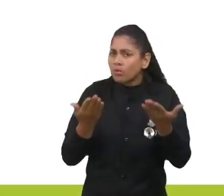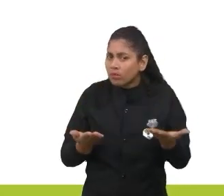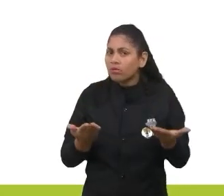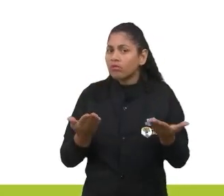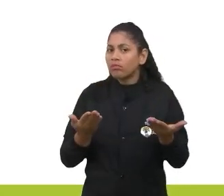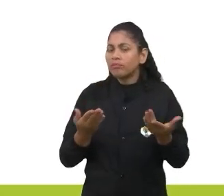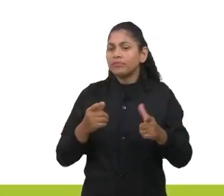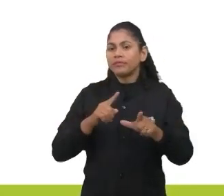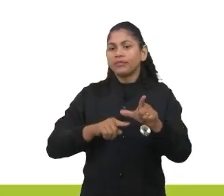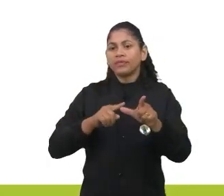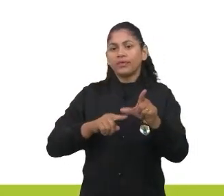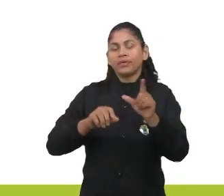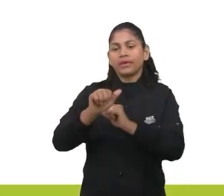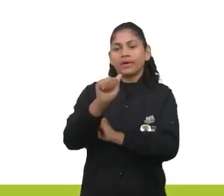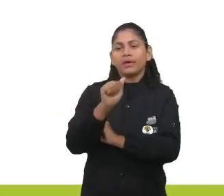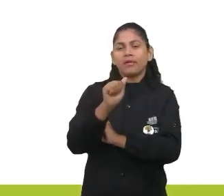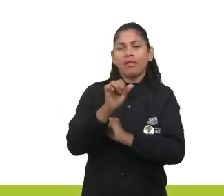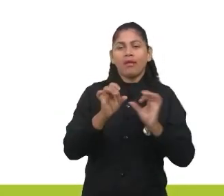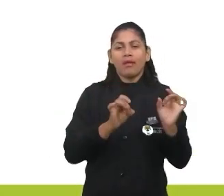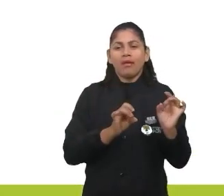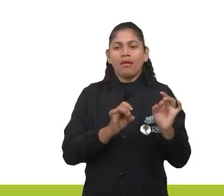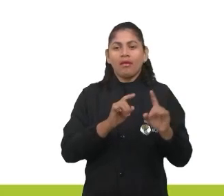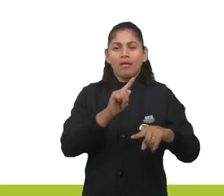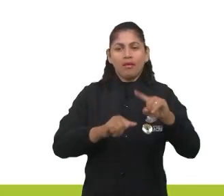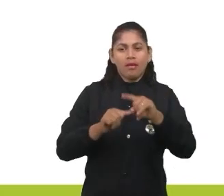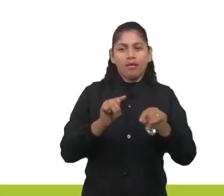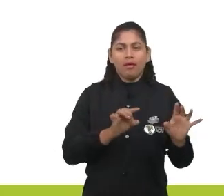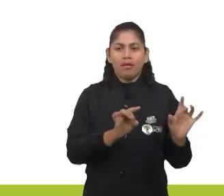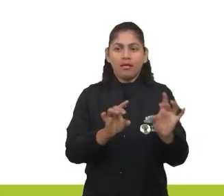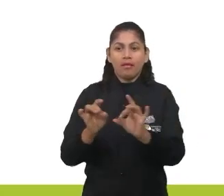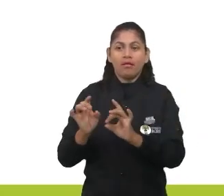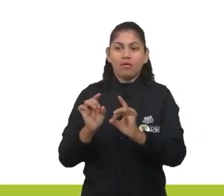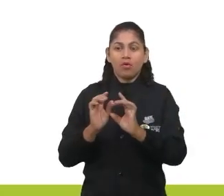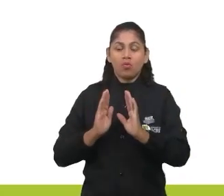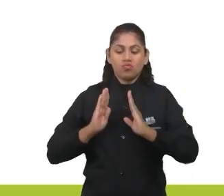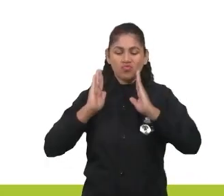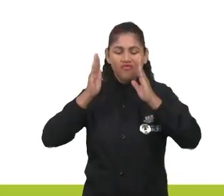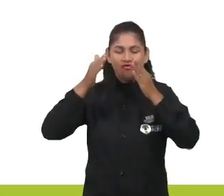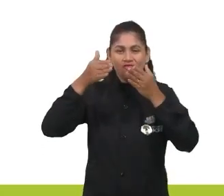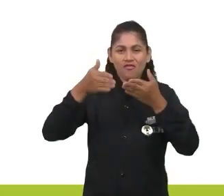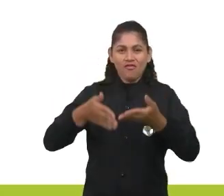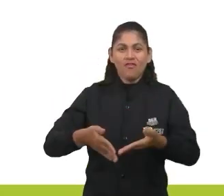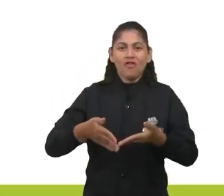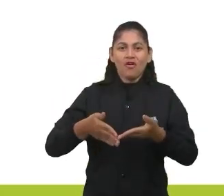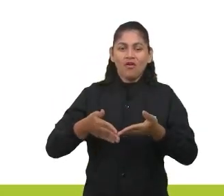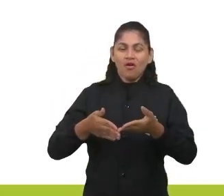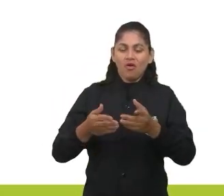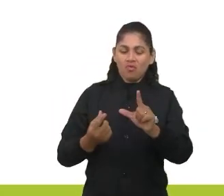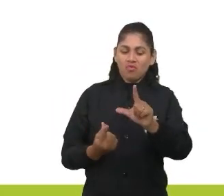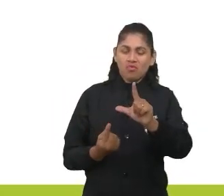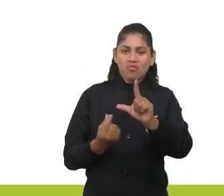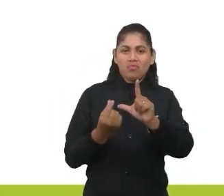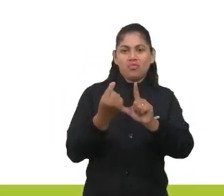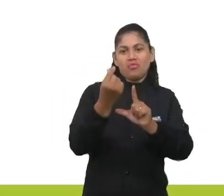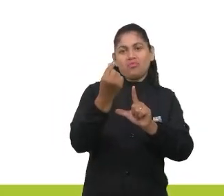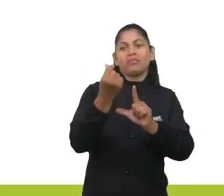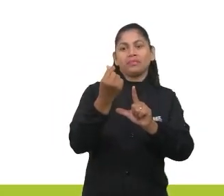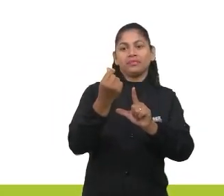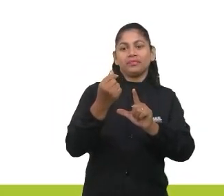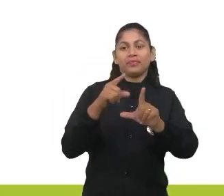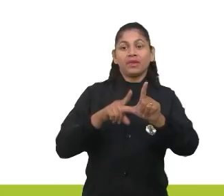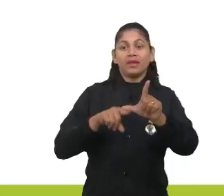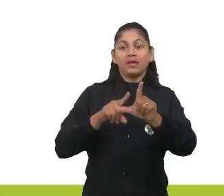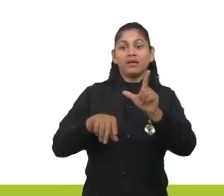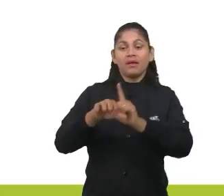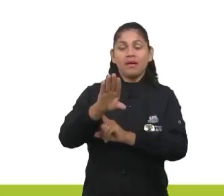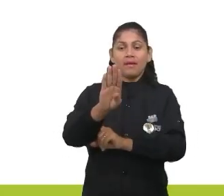capitalismo, visam promover o lucro. Letra B, mercadorias que são capazes de